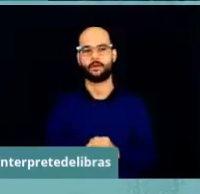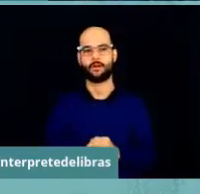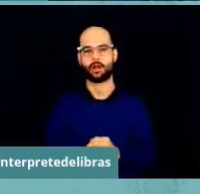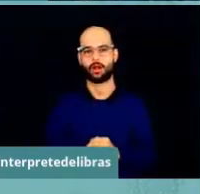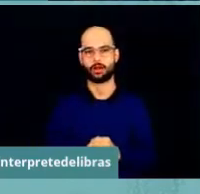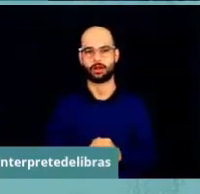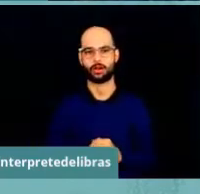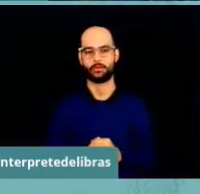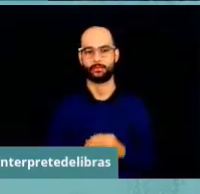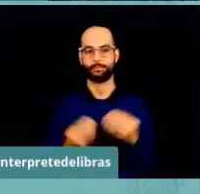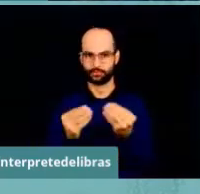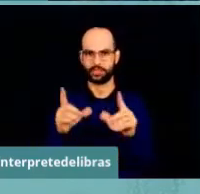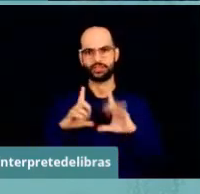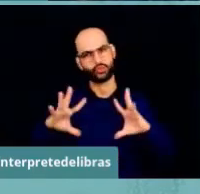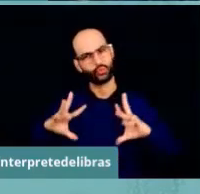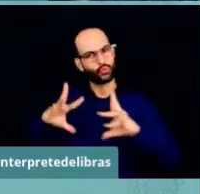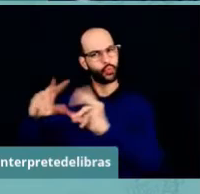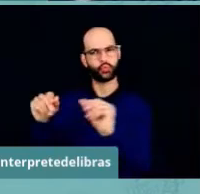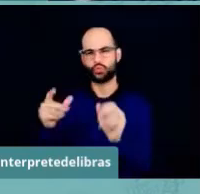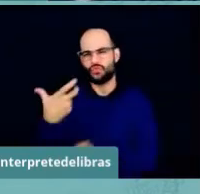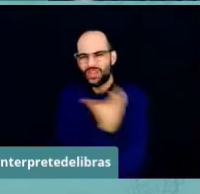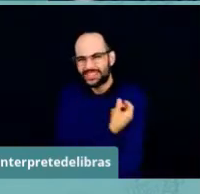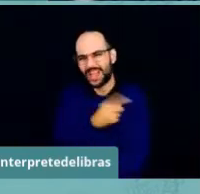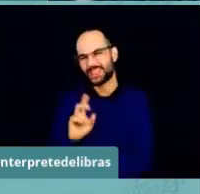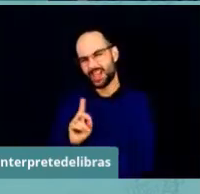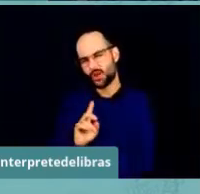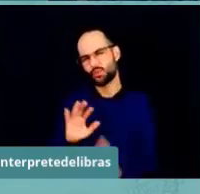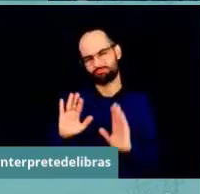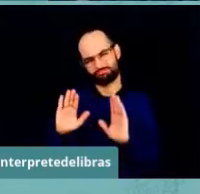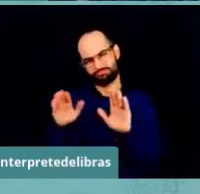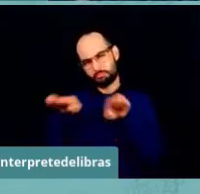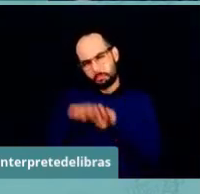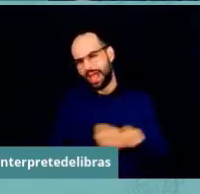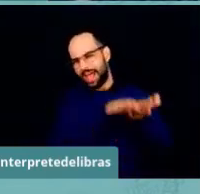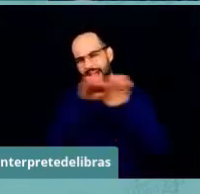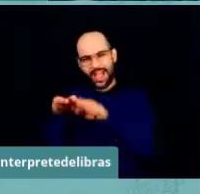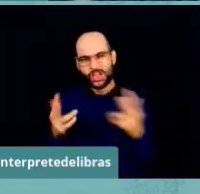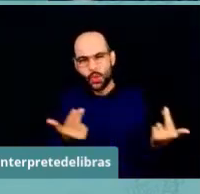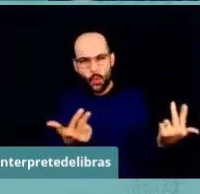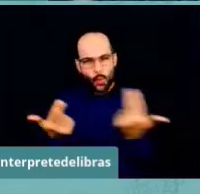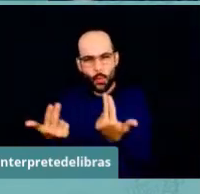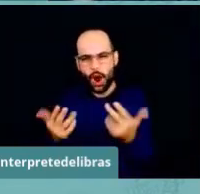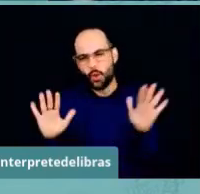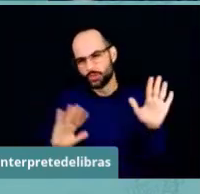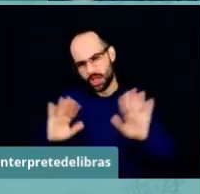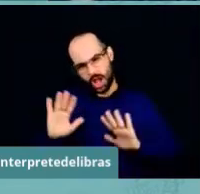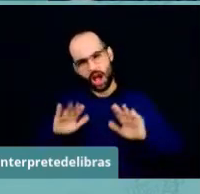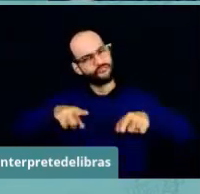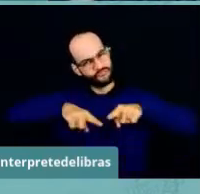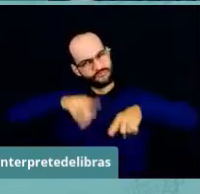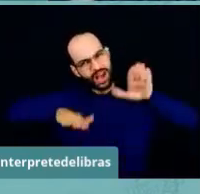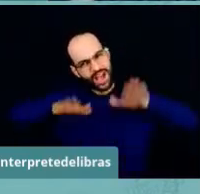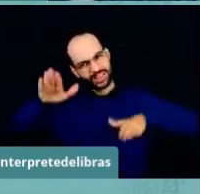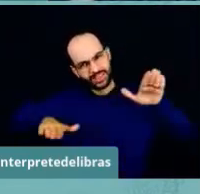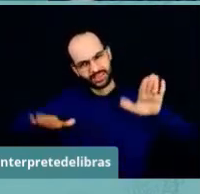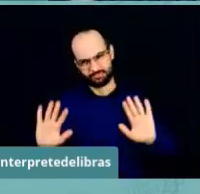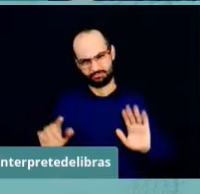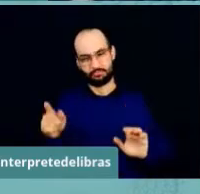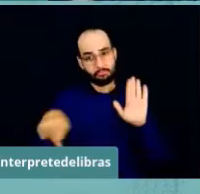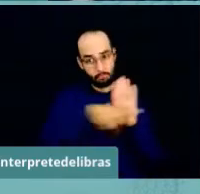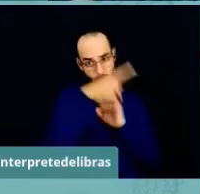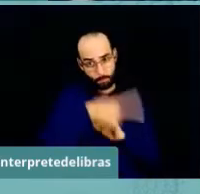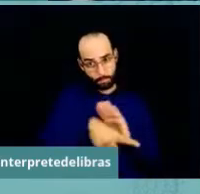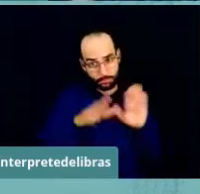as vacinas, tá? Mas pelo menos para as vacinas do COVID. A gente tem basicamente 3 mecanismos diferentes aqui para